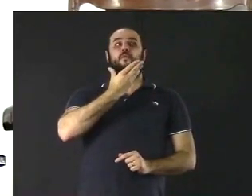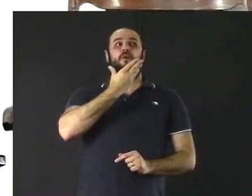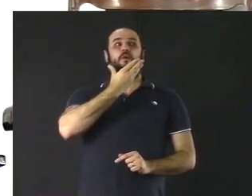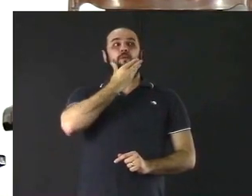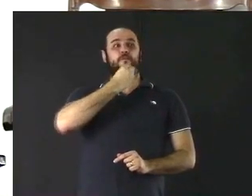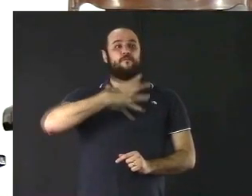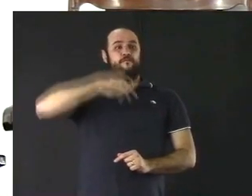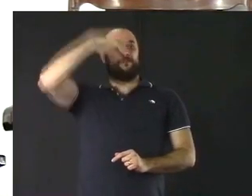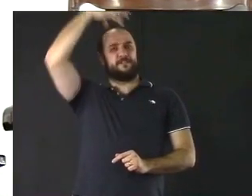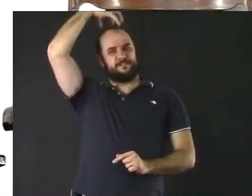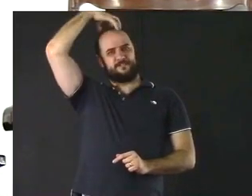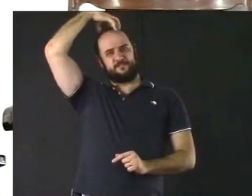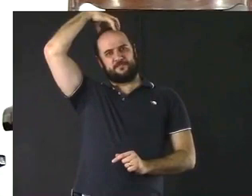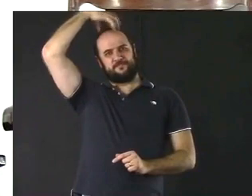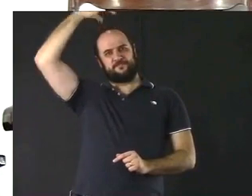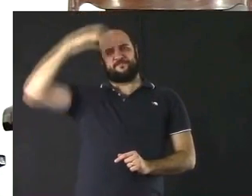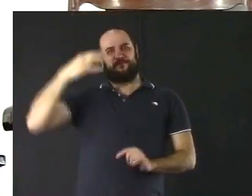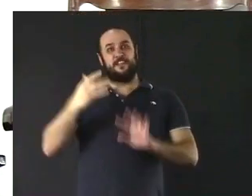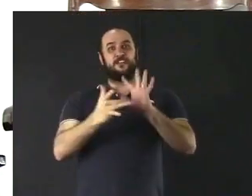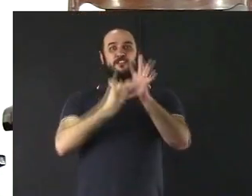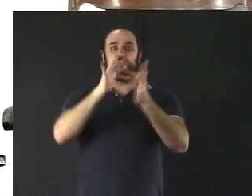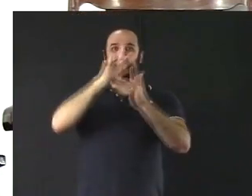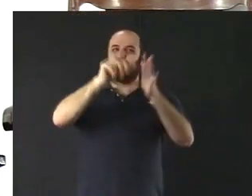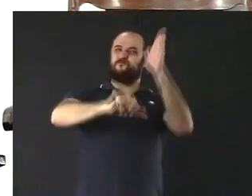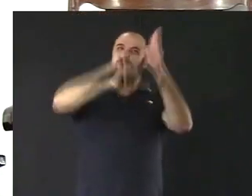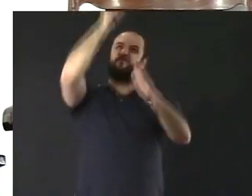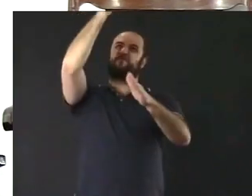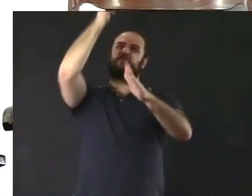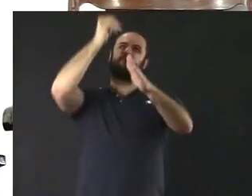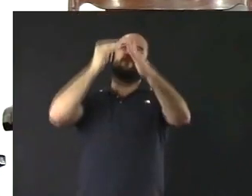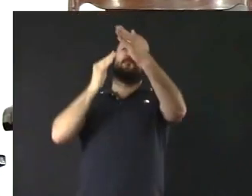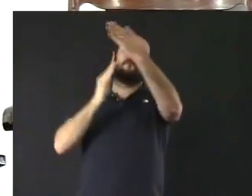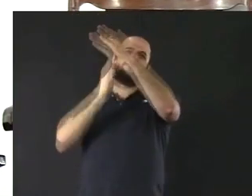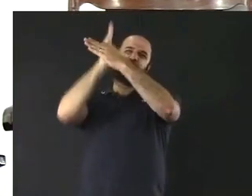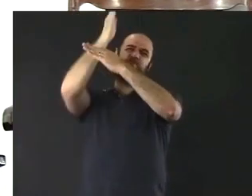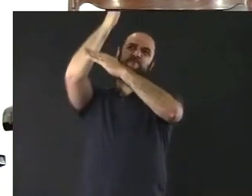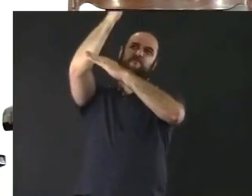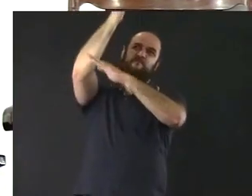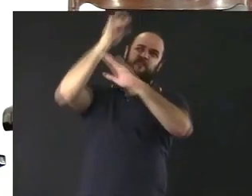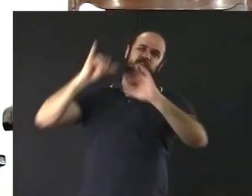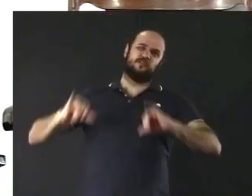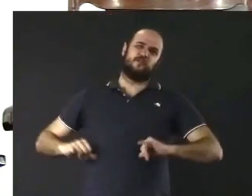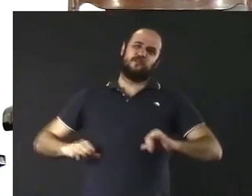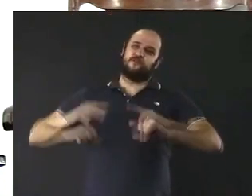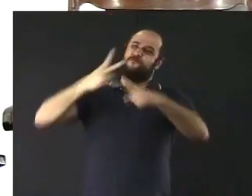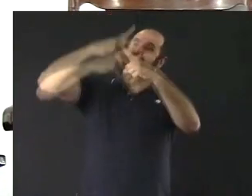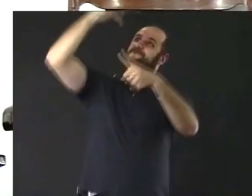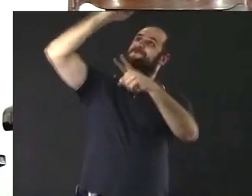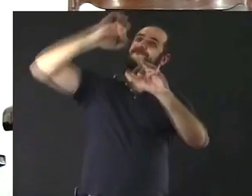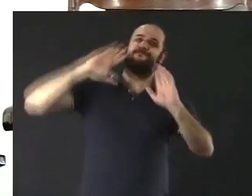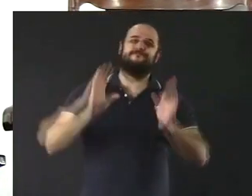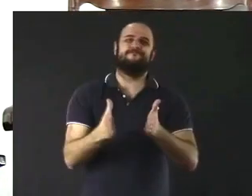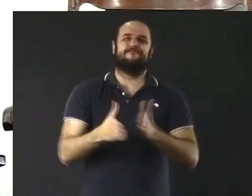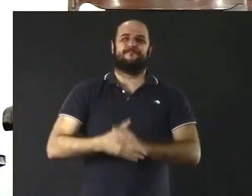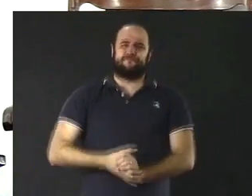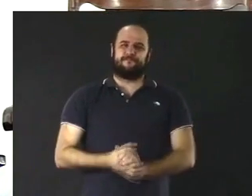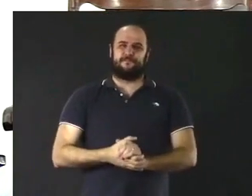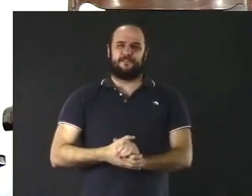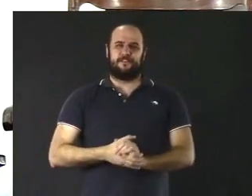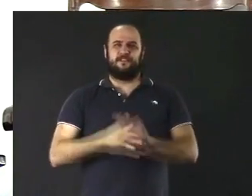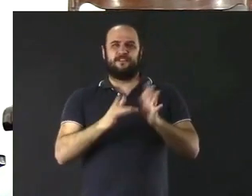Jesus é o primeiro a passar pelo caminho do sofrimento e vencer. Ele foi o primeiro